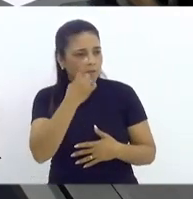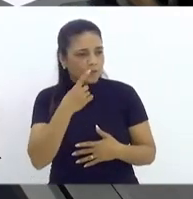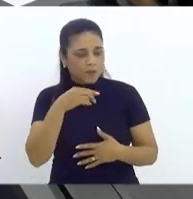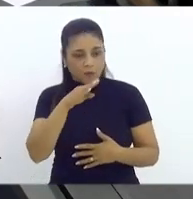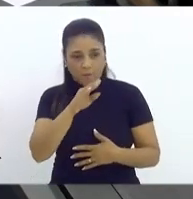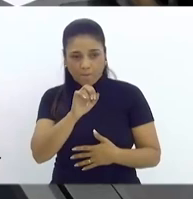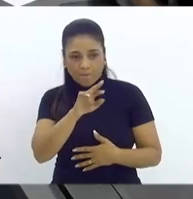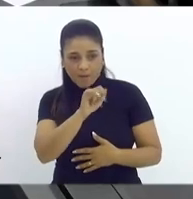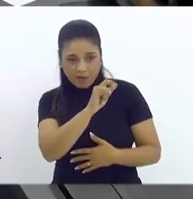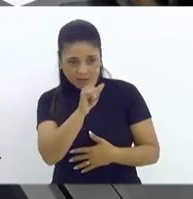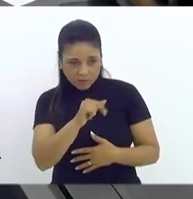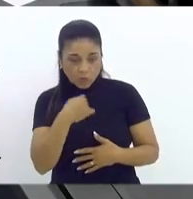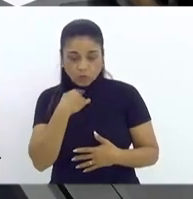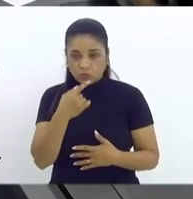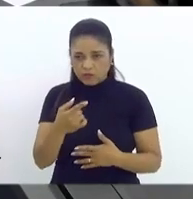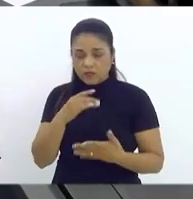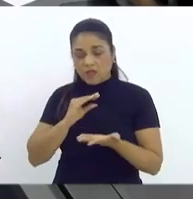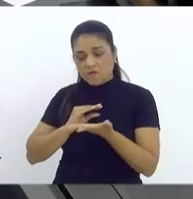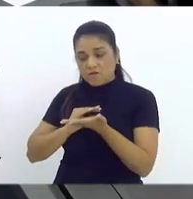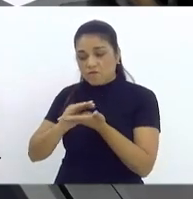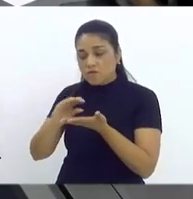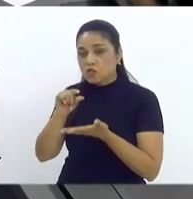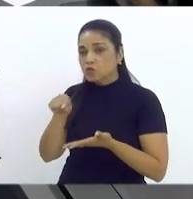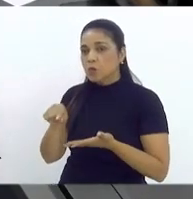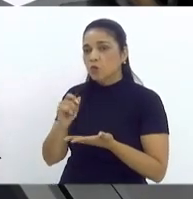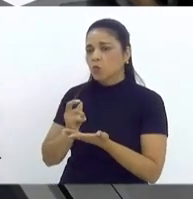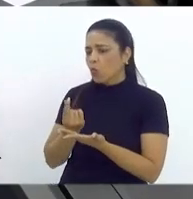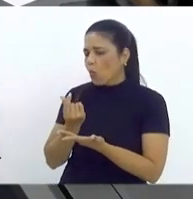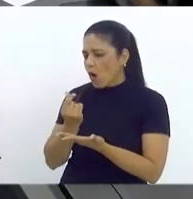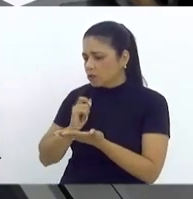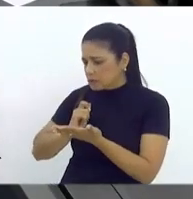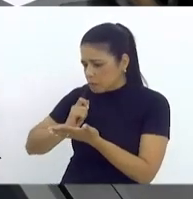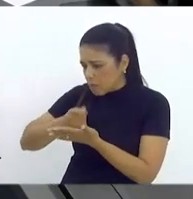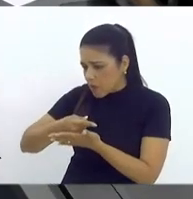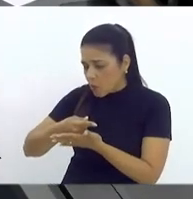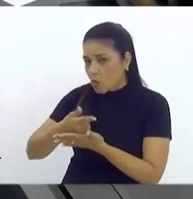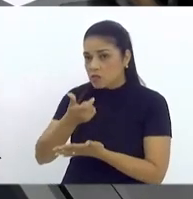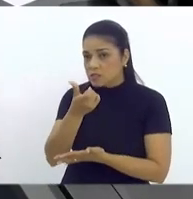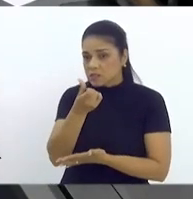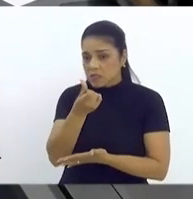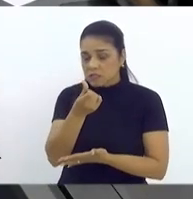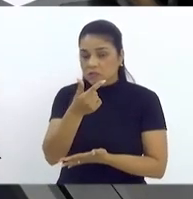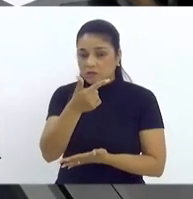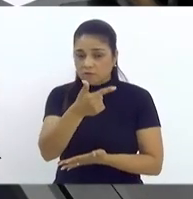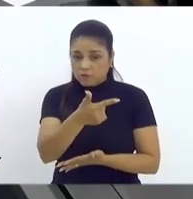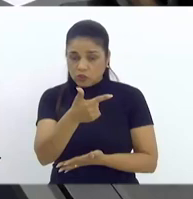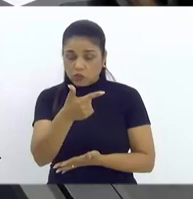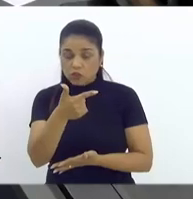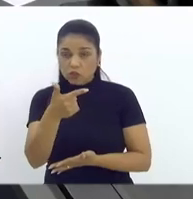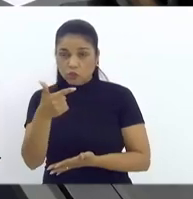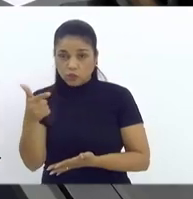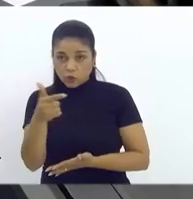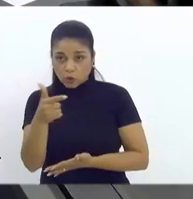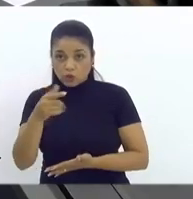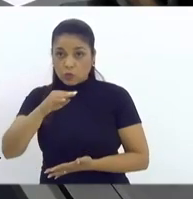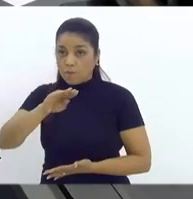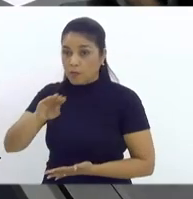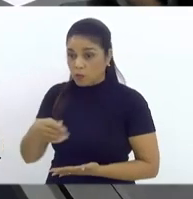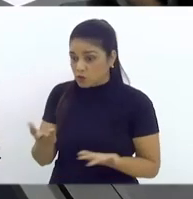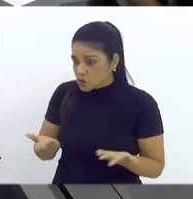que ele falou, né? Na época foi um investimento de quanto que eles pagaram aqui? 600? Acho que 622 milhões. E hoje vale